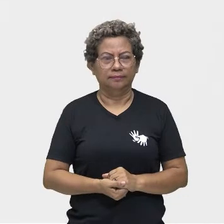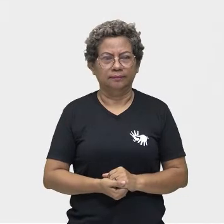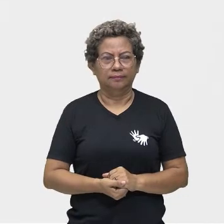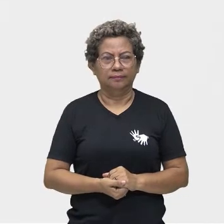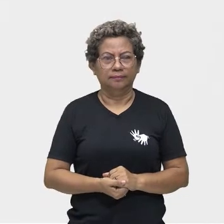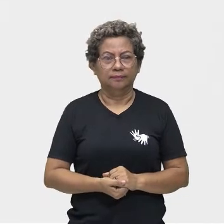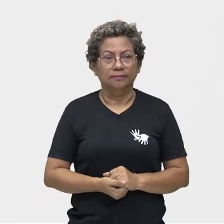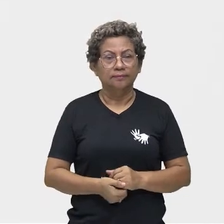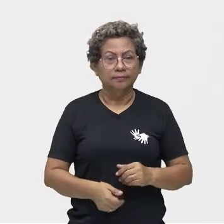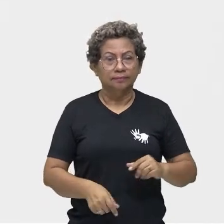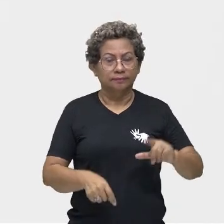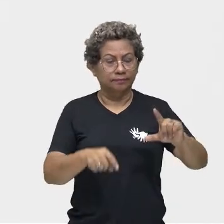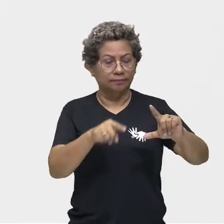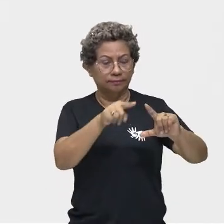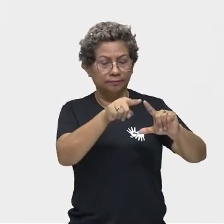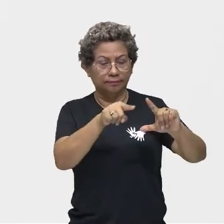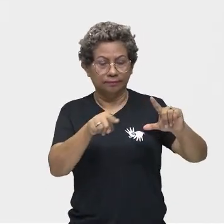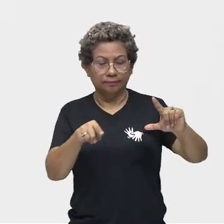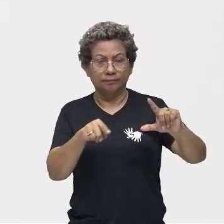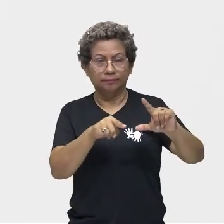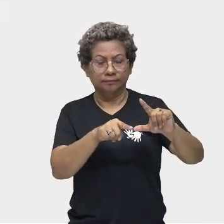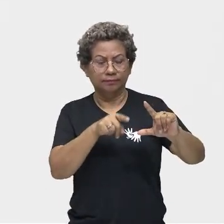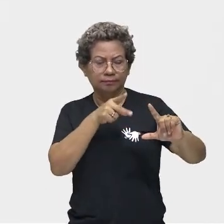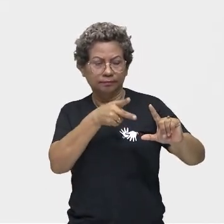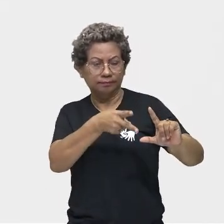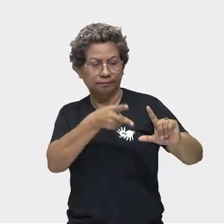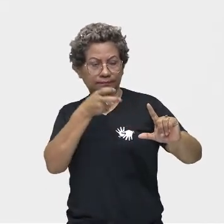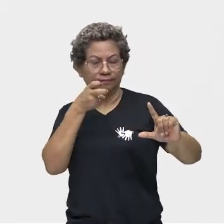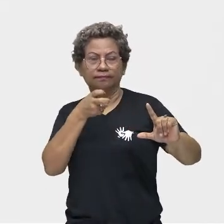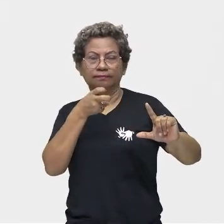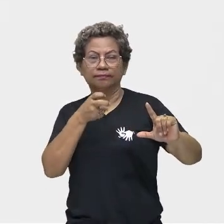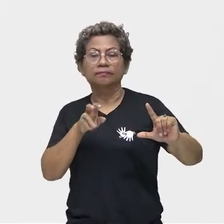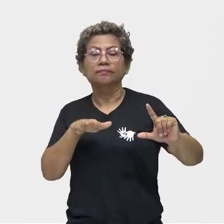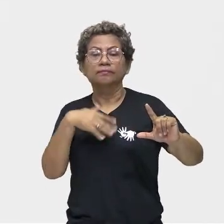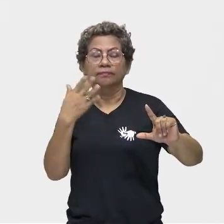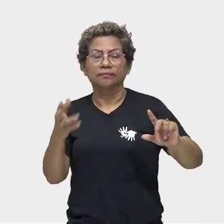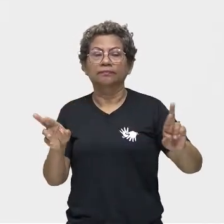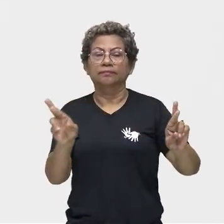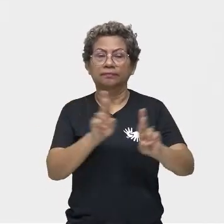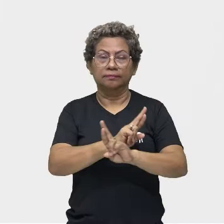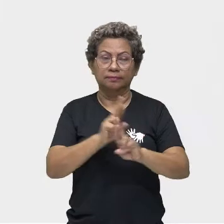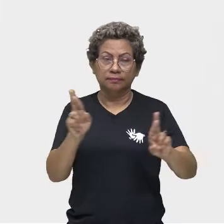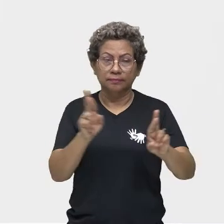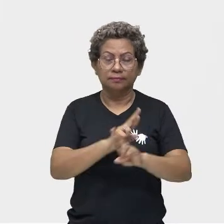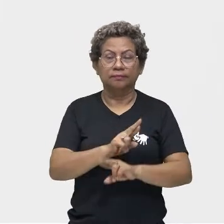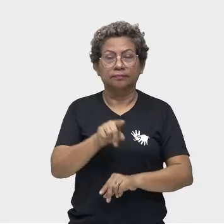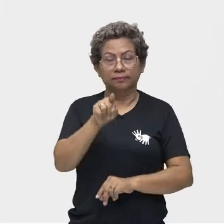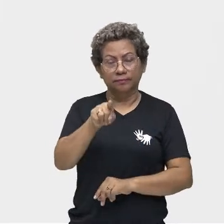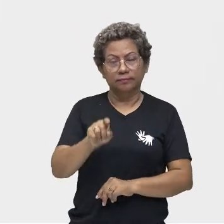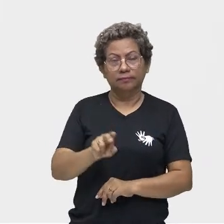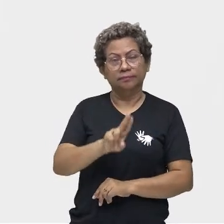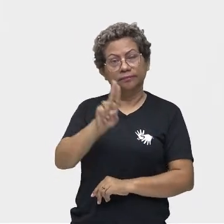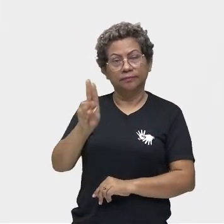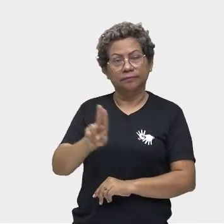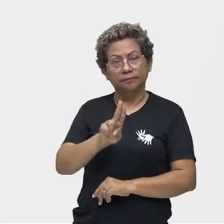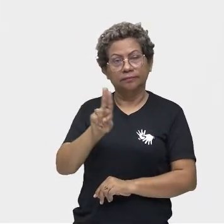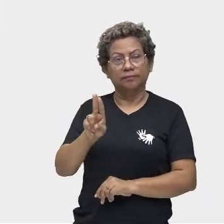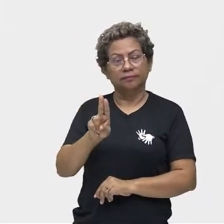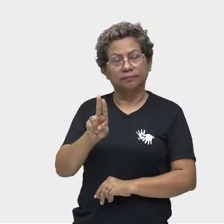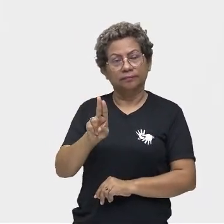do triângulo e identificar qual é a relação que você vai utilizar